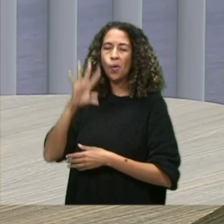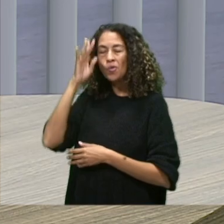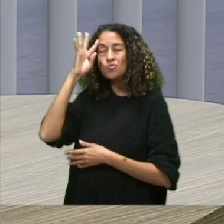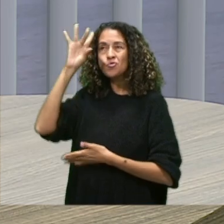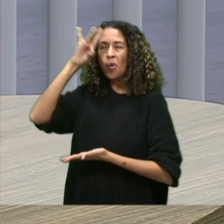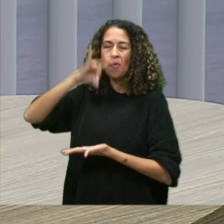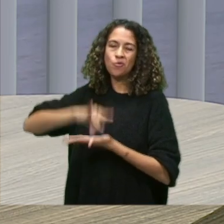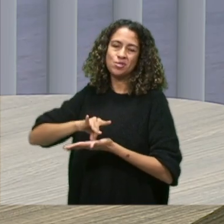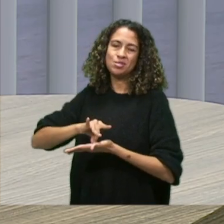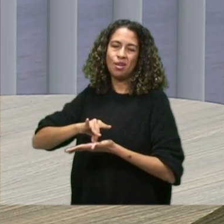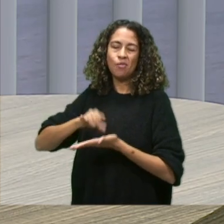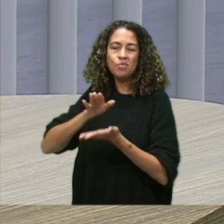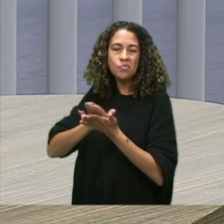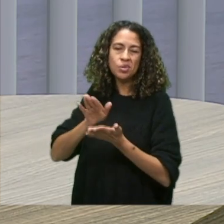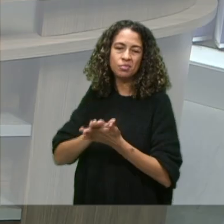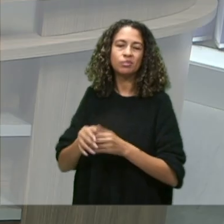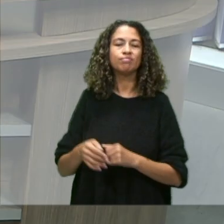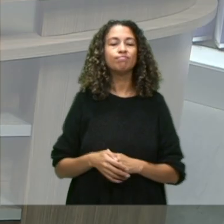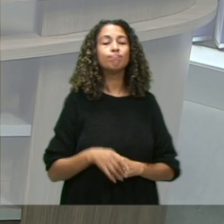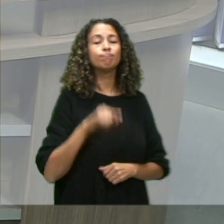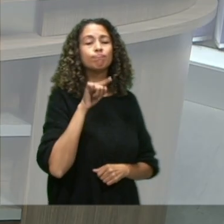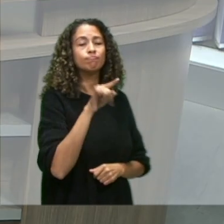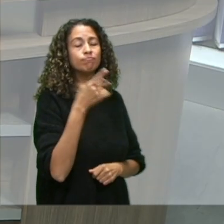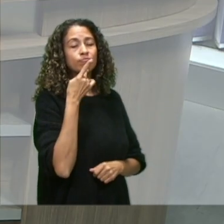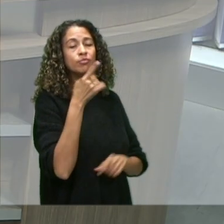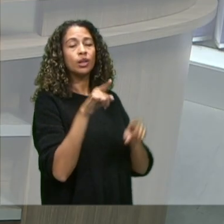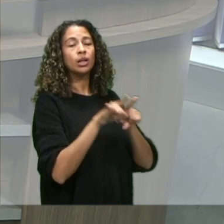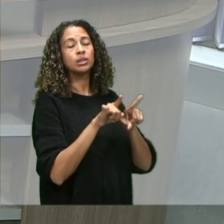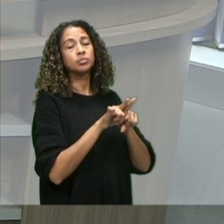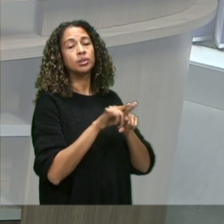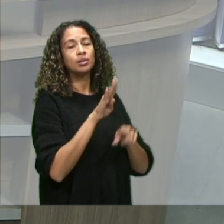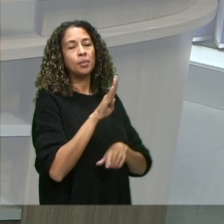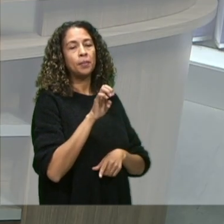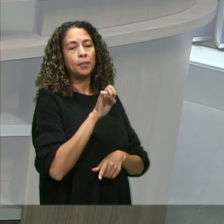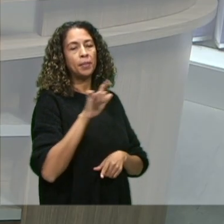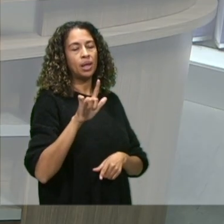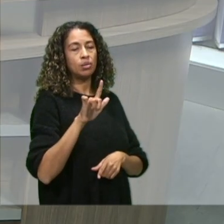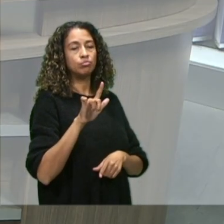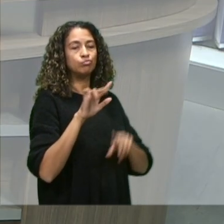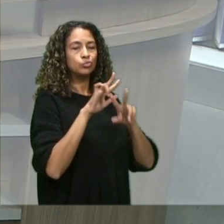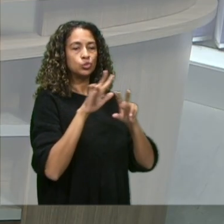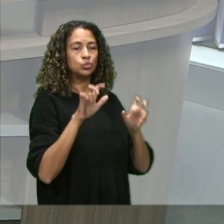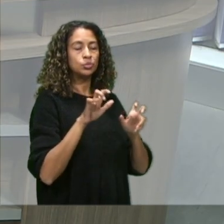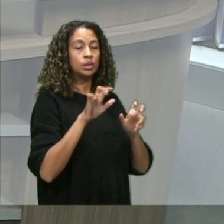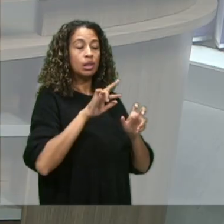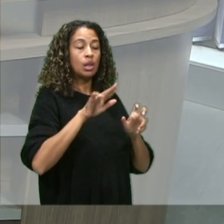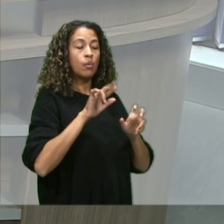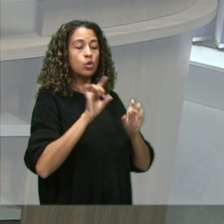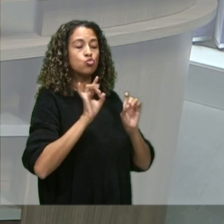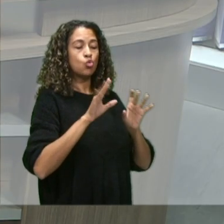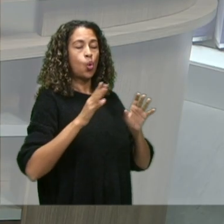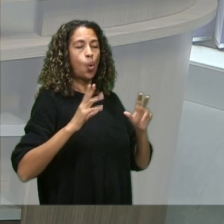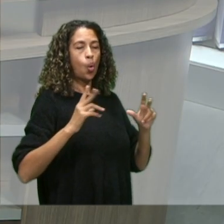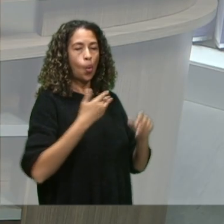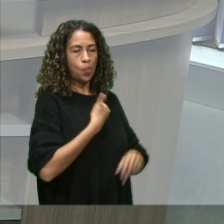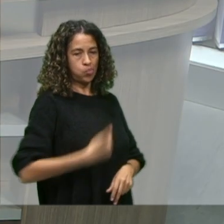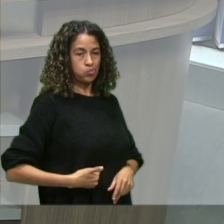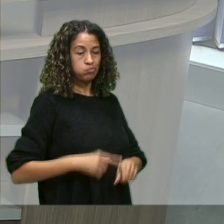papel. E você falou também, Bel, no caso, não apenas o incentivo público, mas